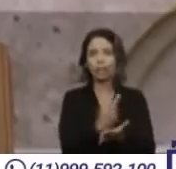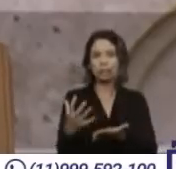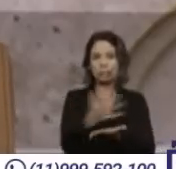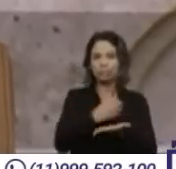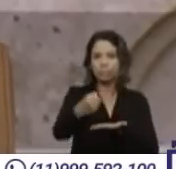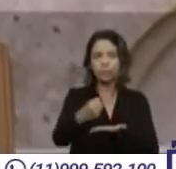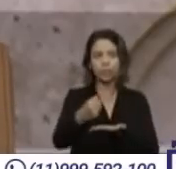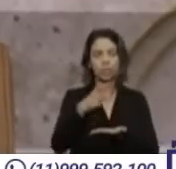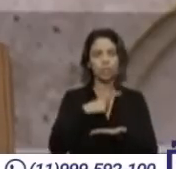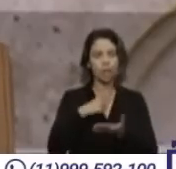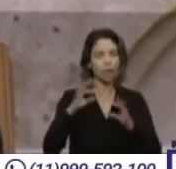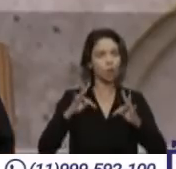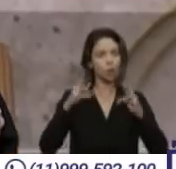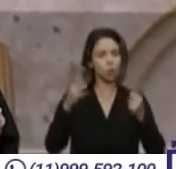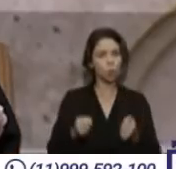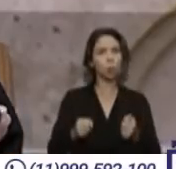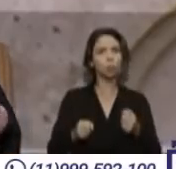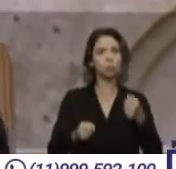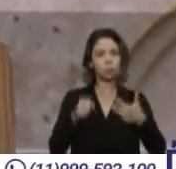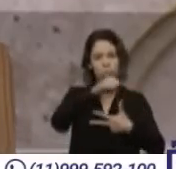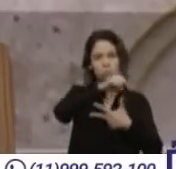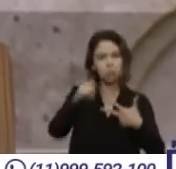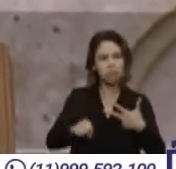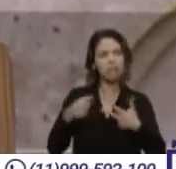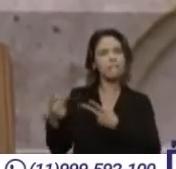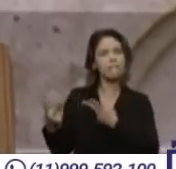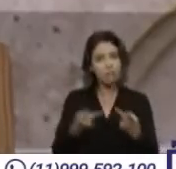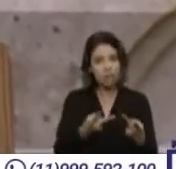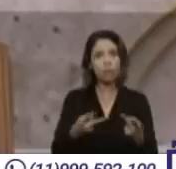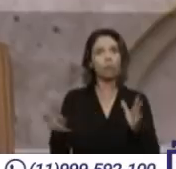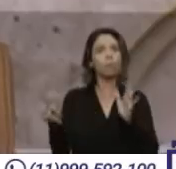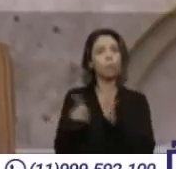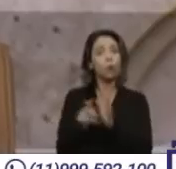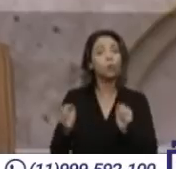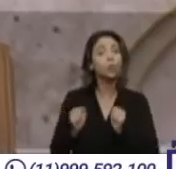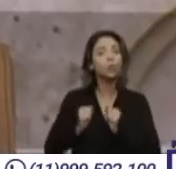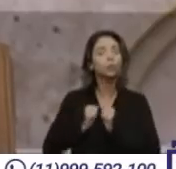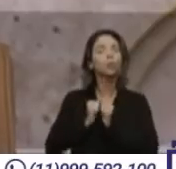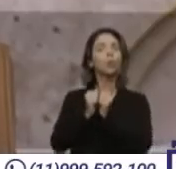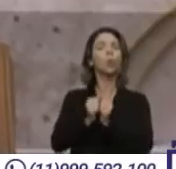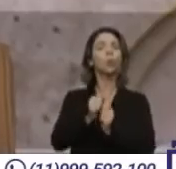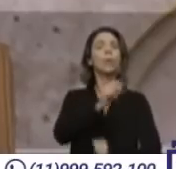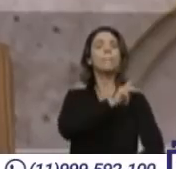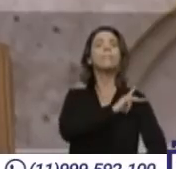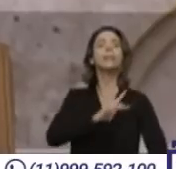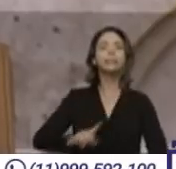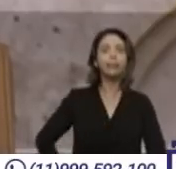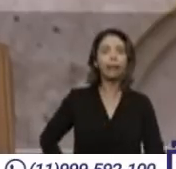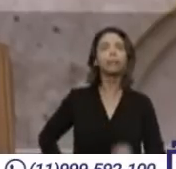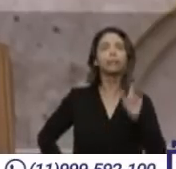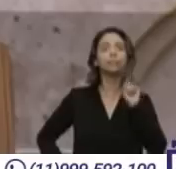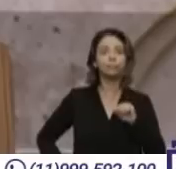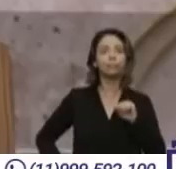do Planalto até esta Suprema Corte, a convite e na companhia do Presidente da